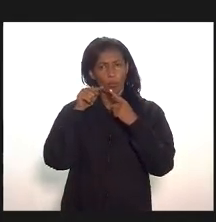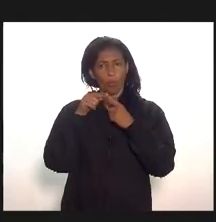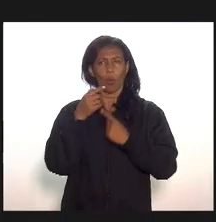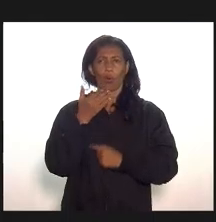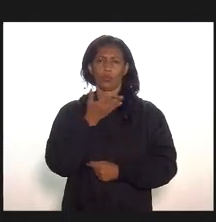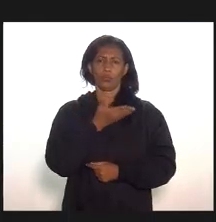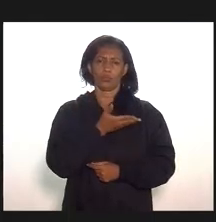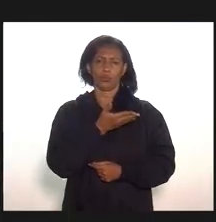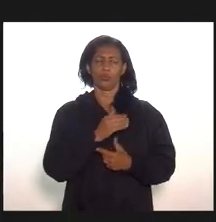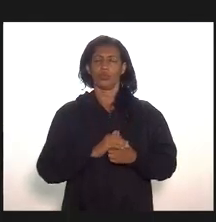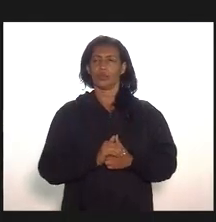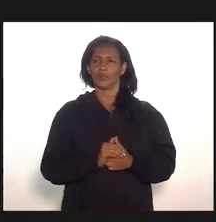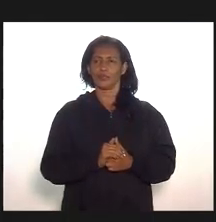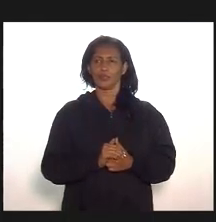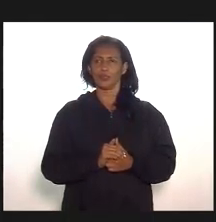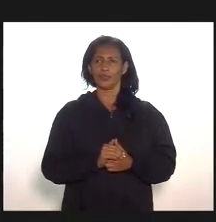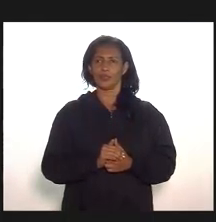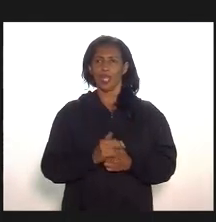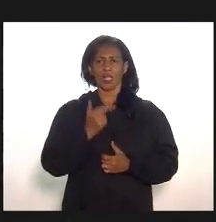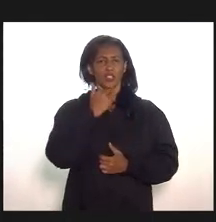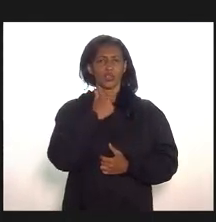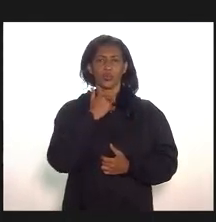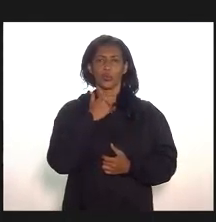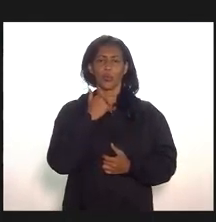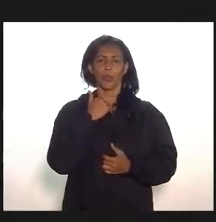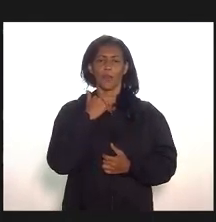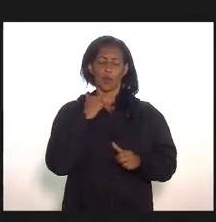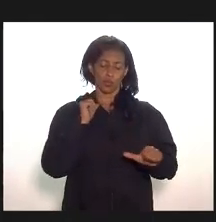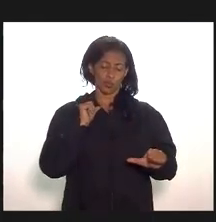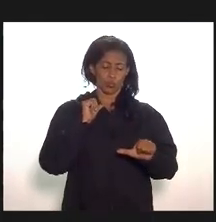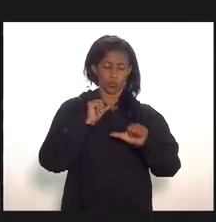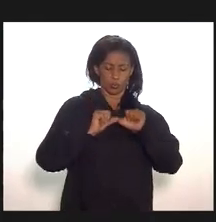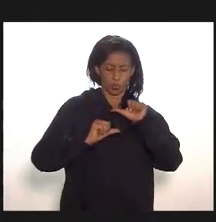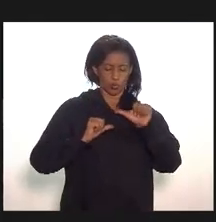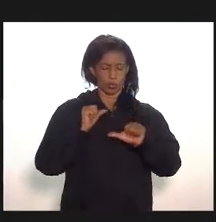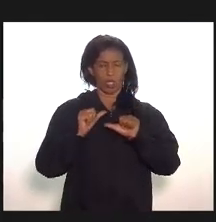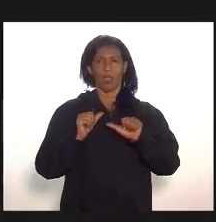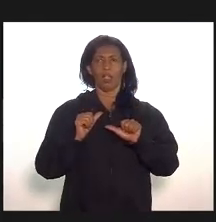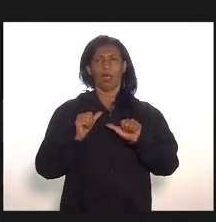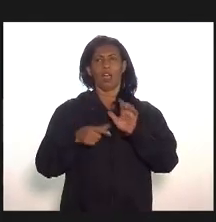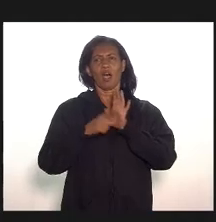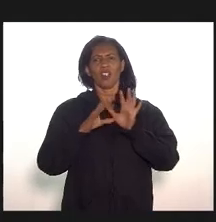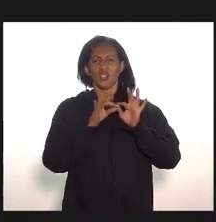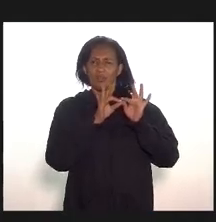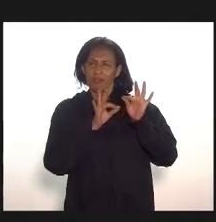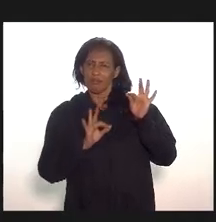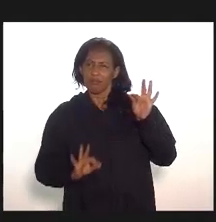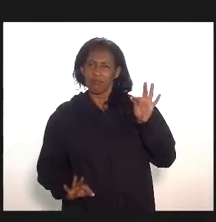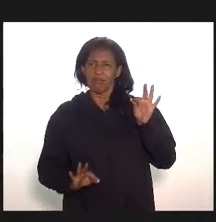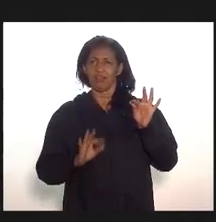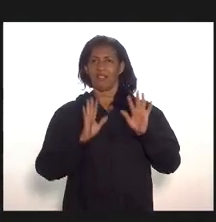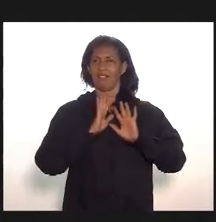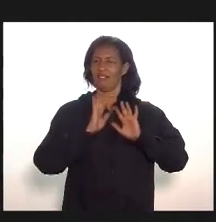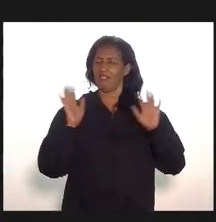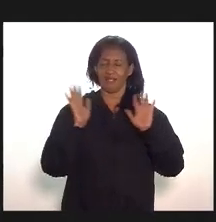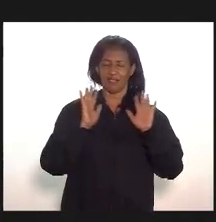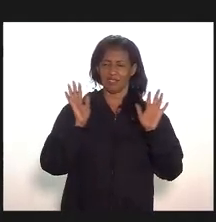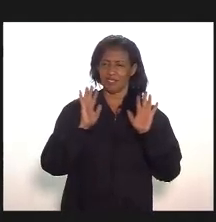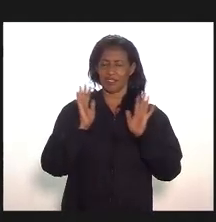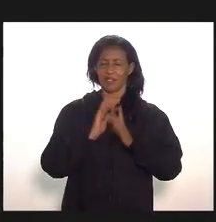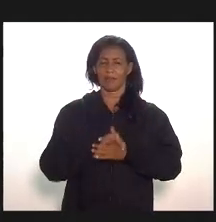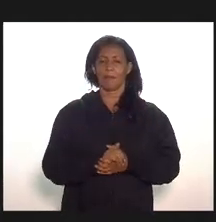não possa deturpar a lei original. Então, antes de me alongar nos fundamentos, que não faria através de a parte a fala de